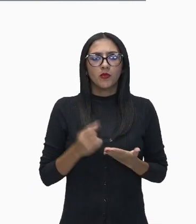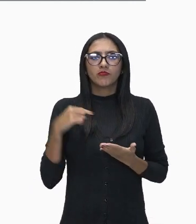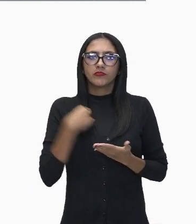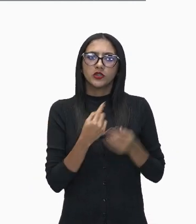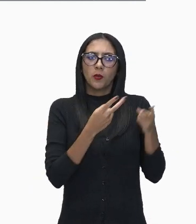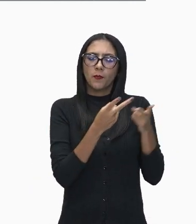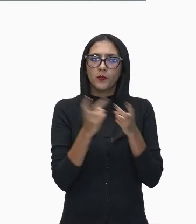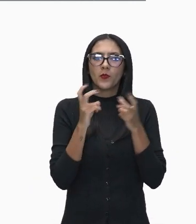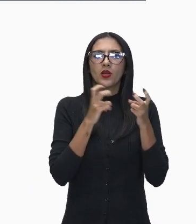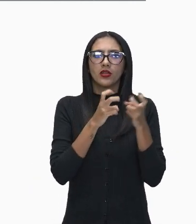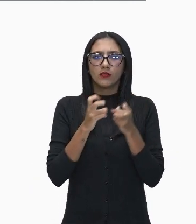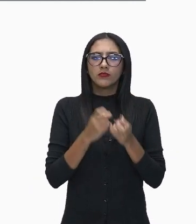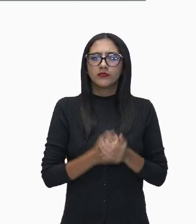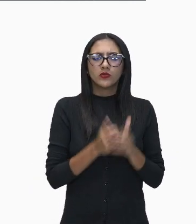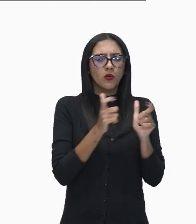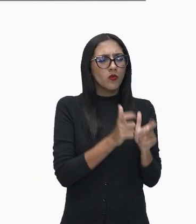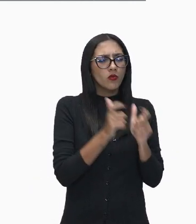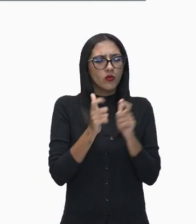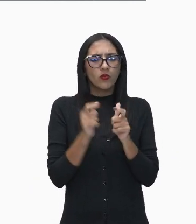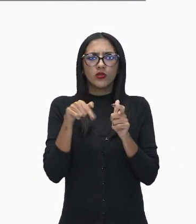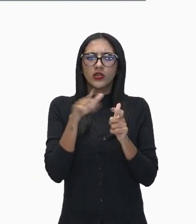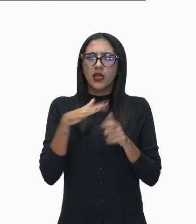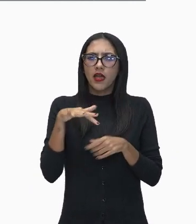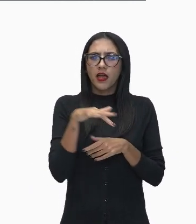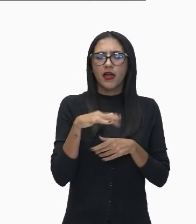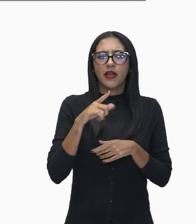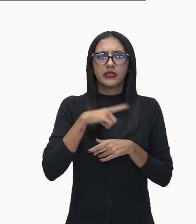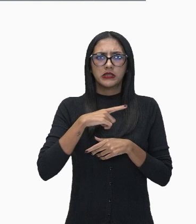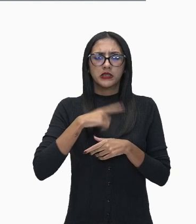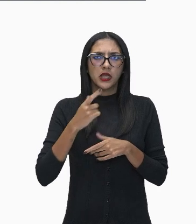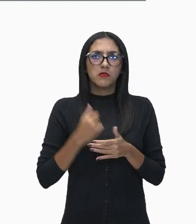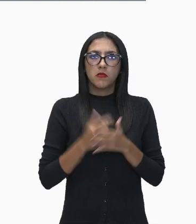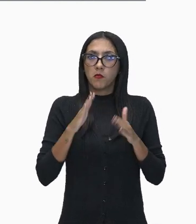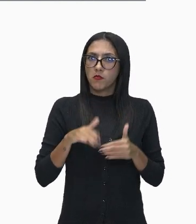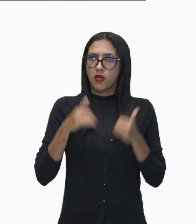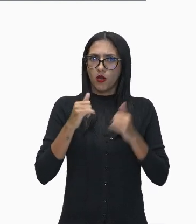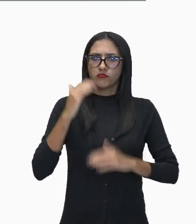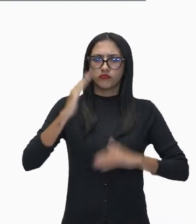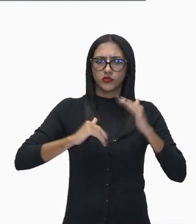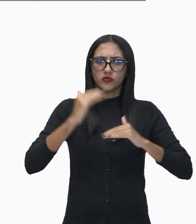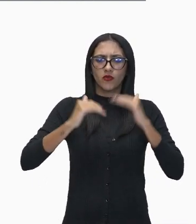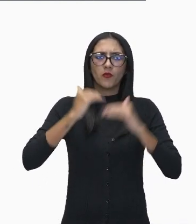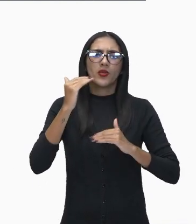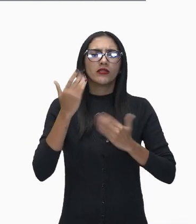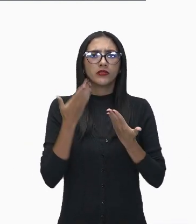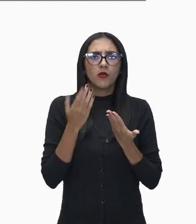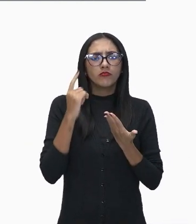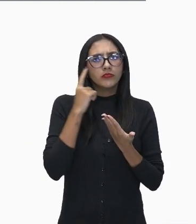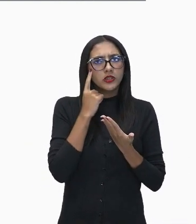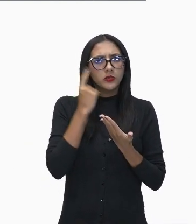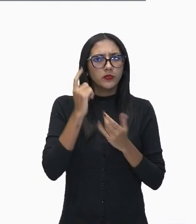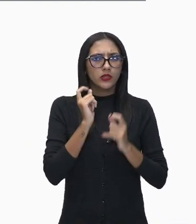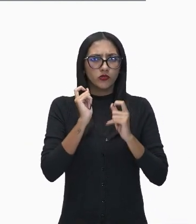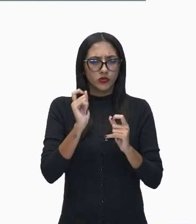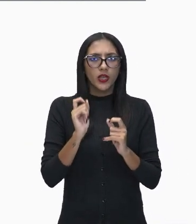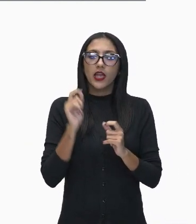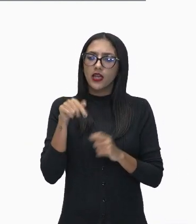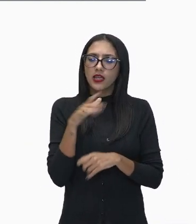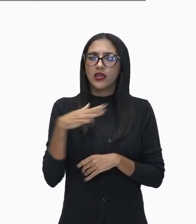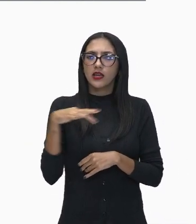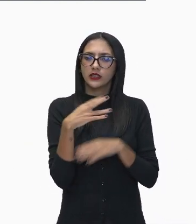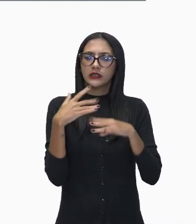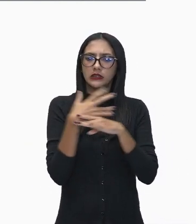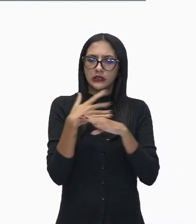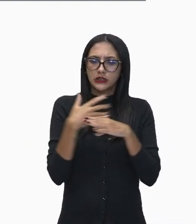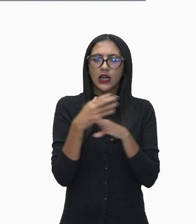as áreas mais desenvolvidas, não é isso? Já que tem mais luz, provavelmente sejam as áreas também onde